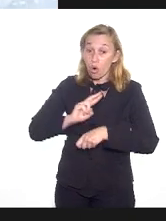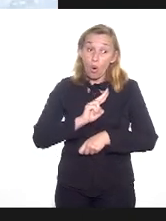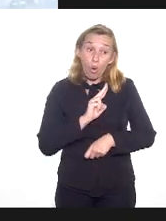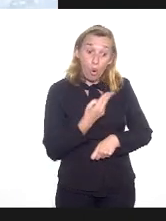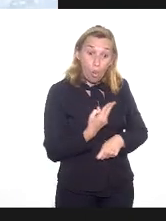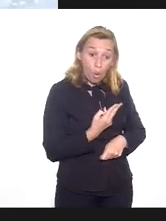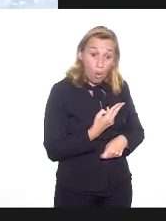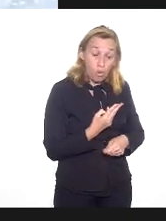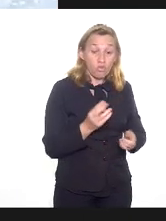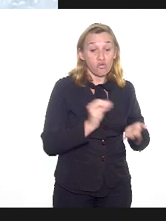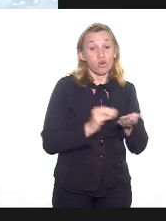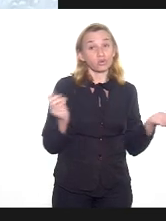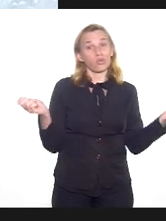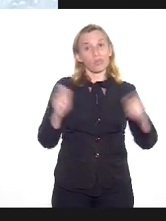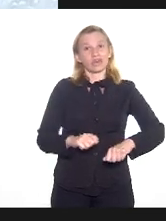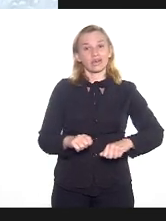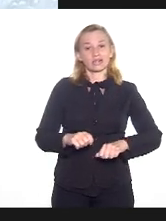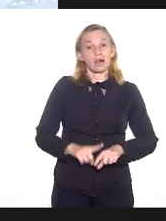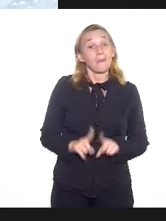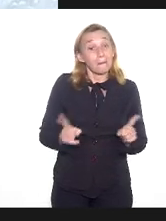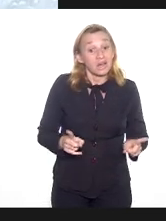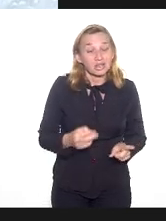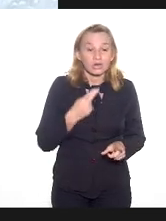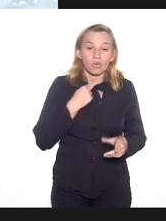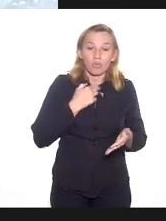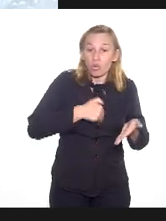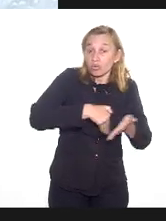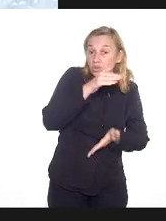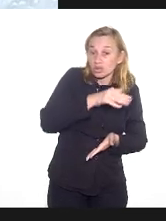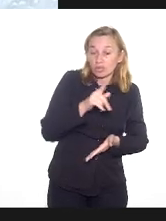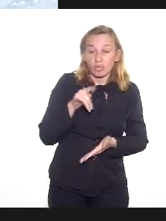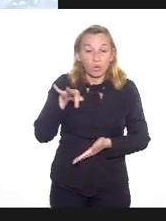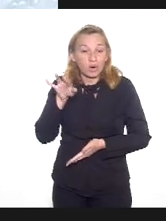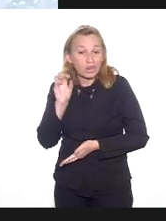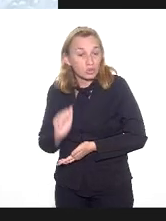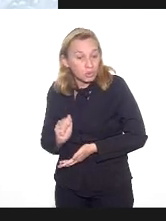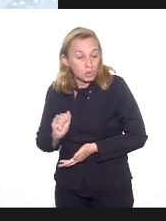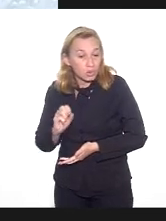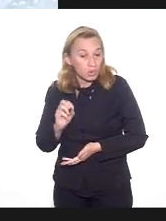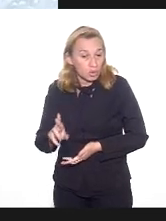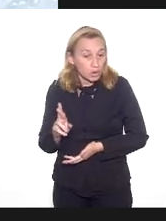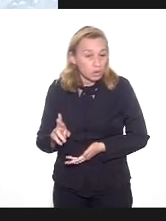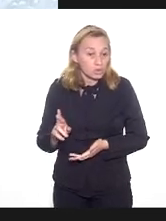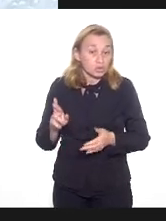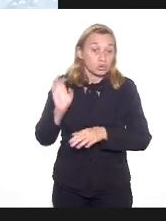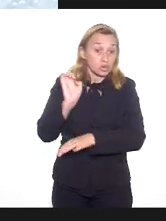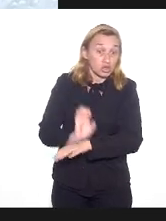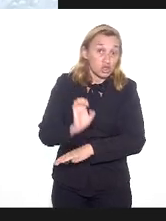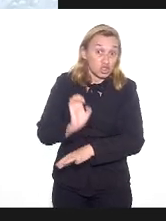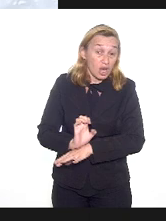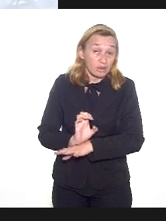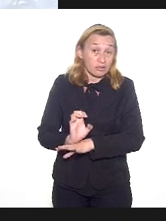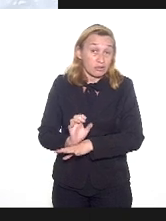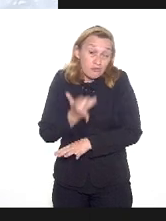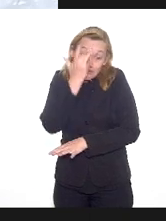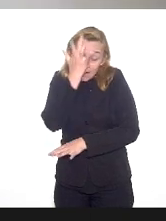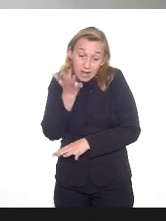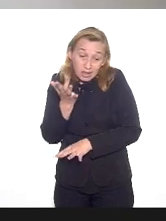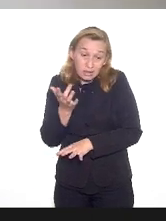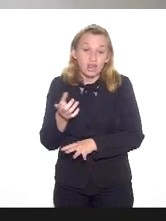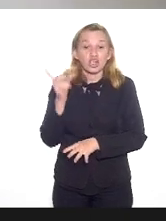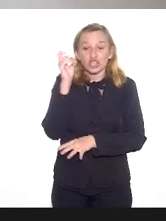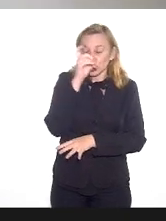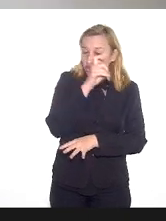pela incompetência. E como a gente não pode demitir procuradores do Estado com tanta facilidade, fica